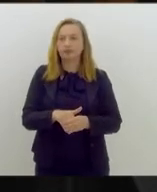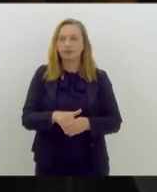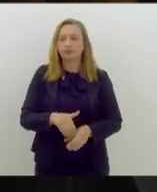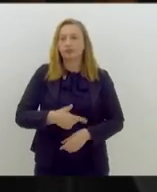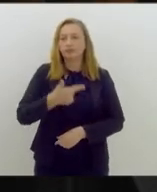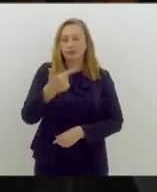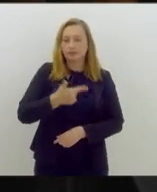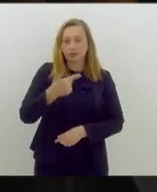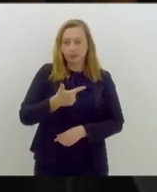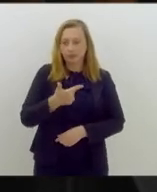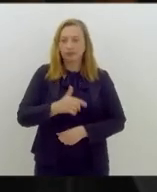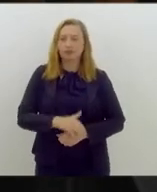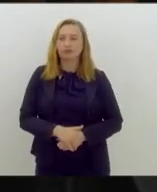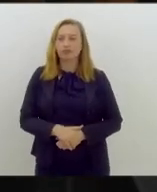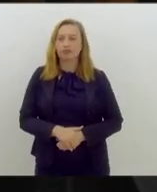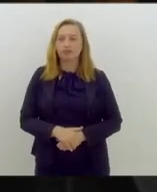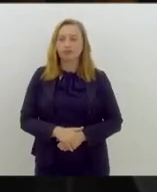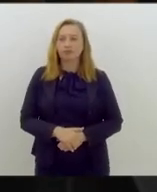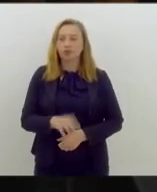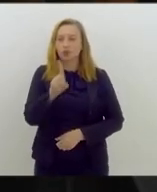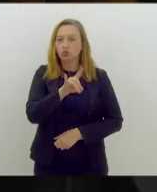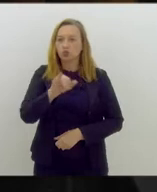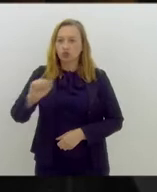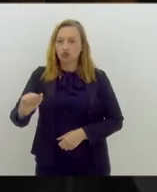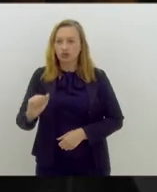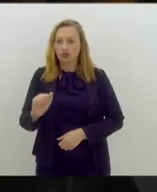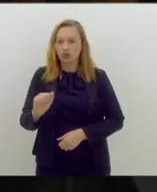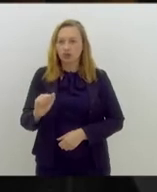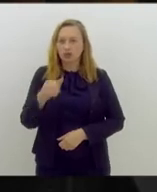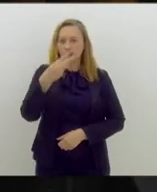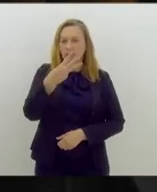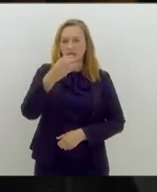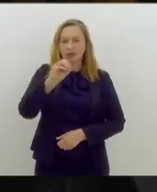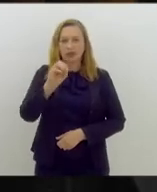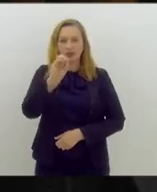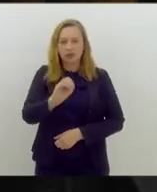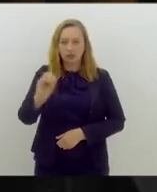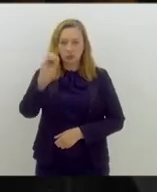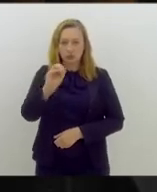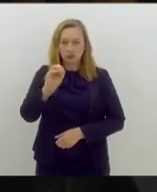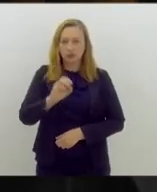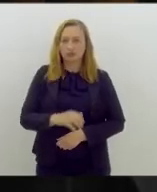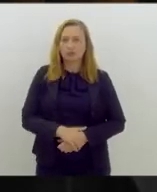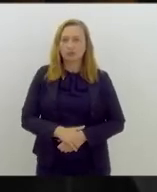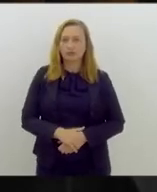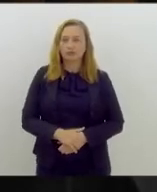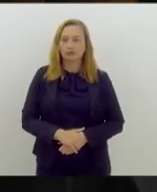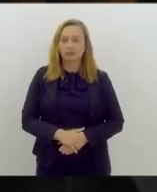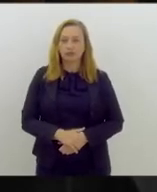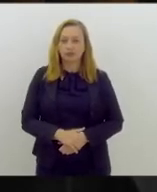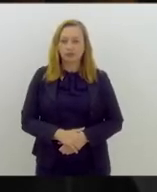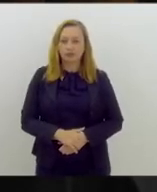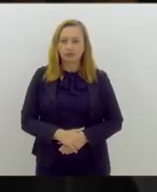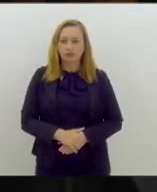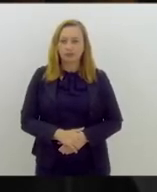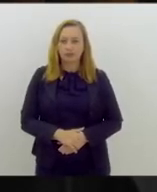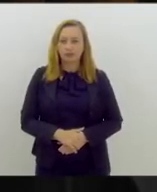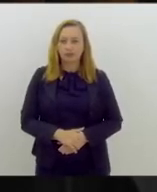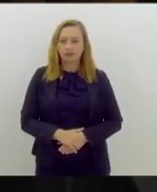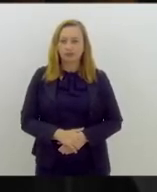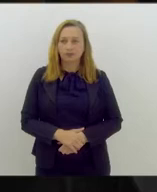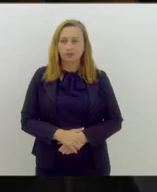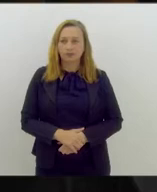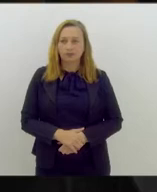segundo turno vão se dar no dia 30 de outubro 30 de